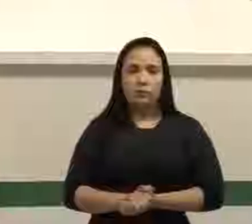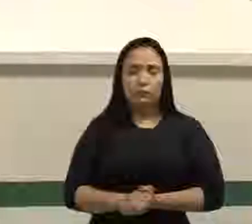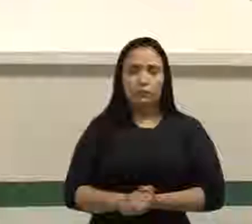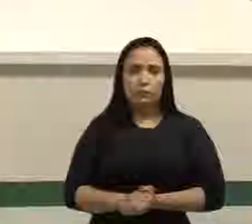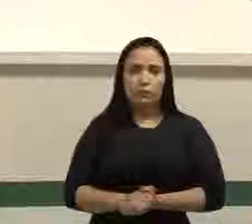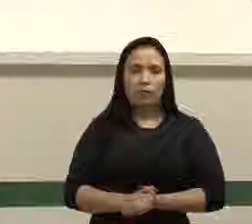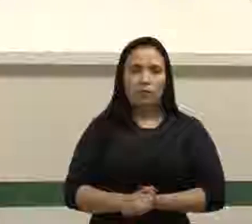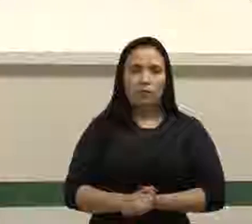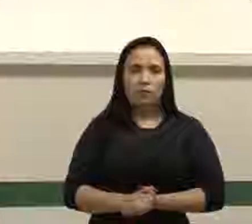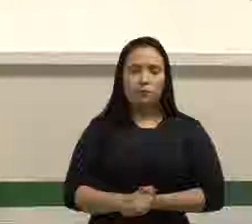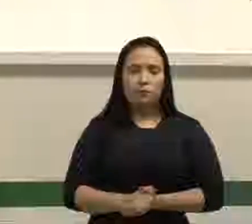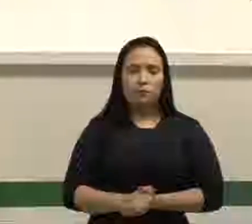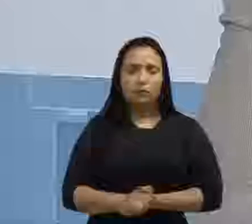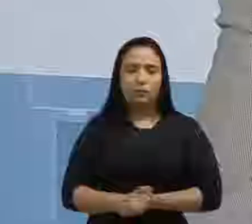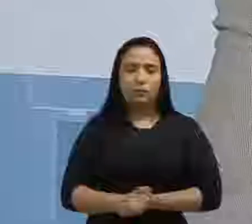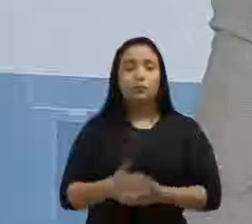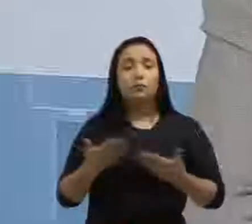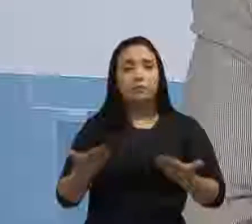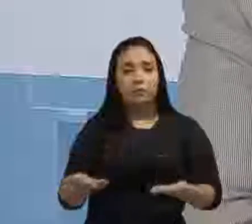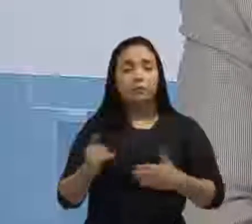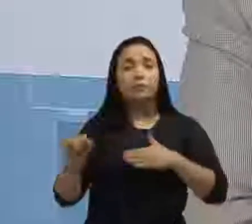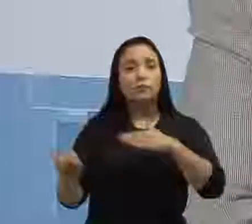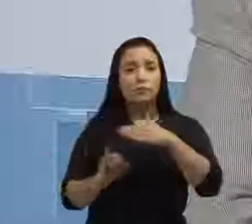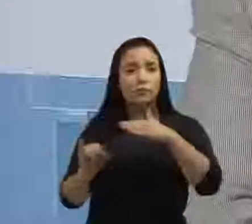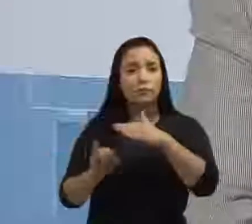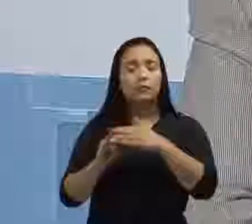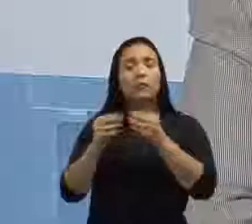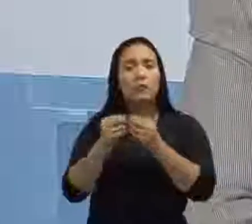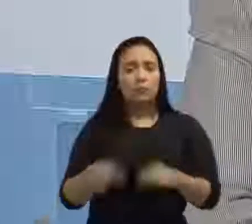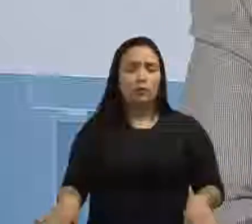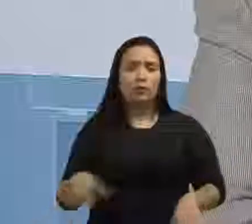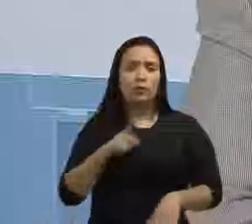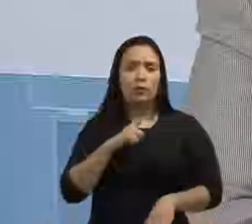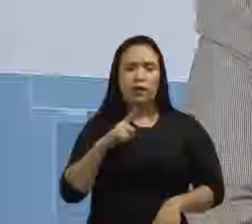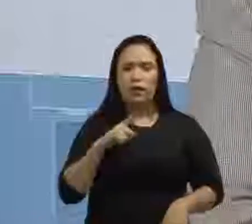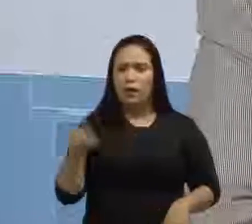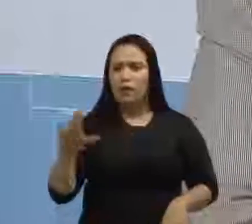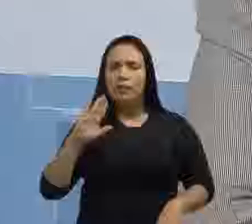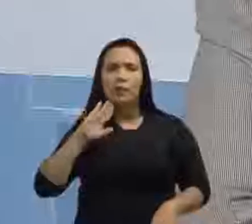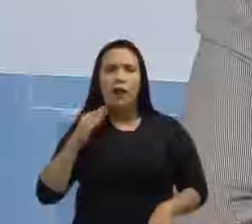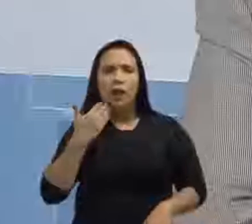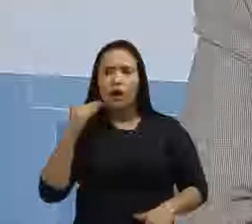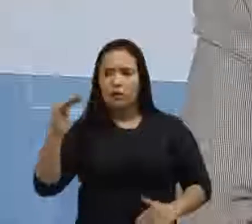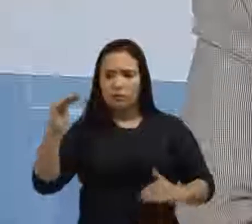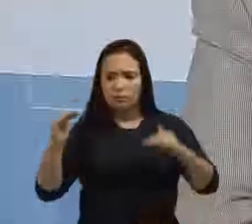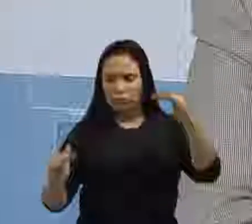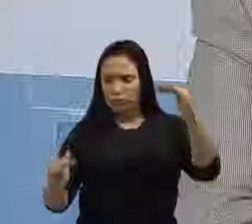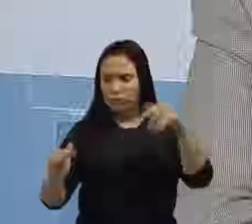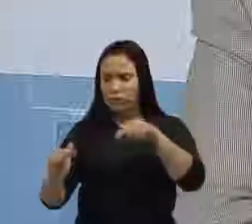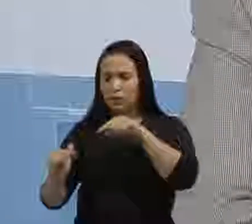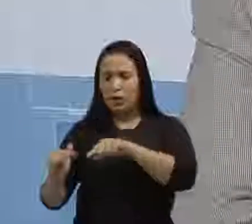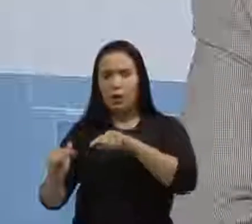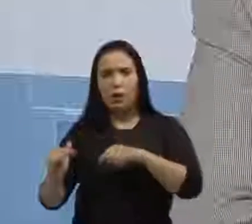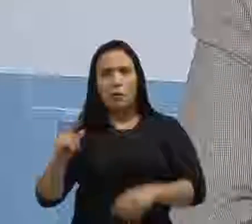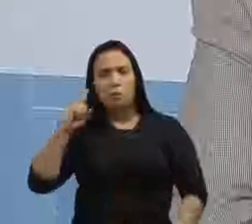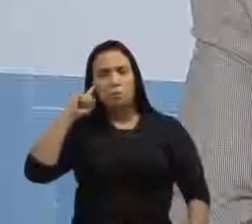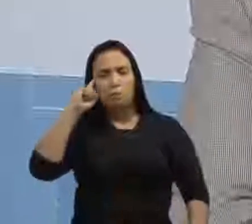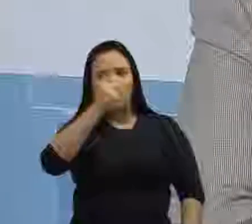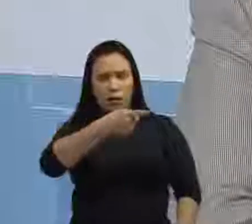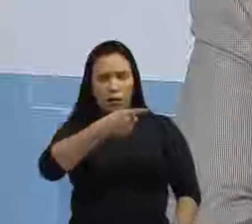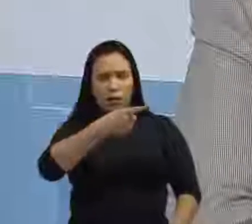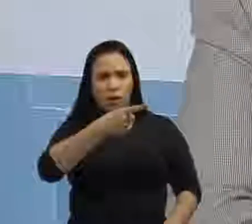Quase 30 anos. O que é, Castilho, a desmoralização institucional? Meu irmão, o delegado pediu a um membro do